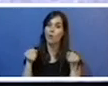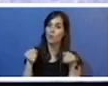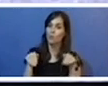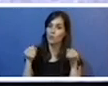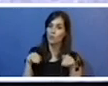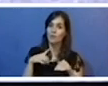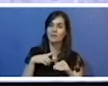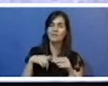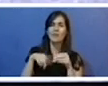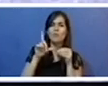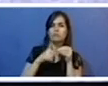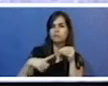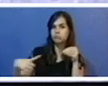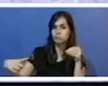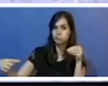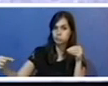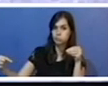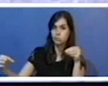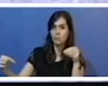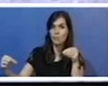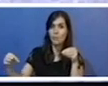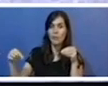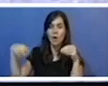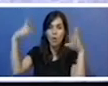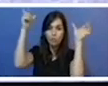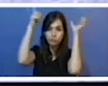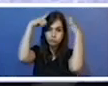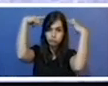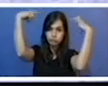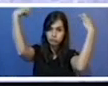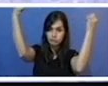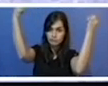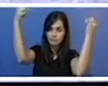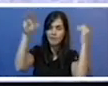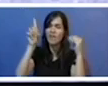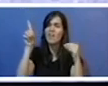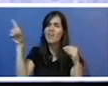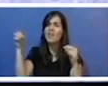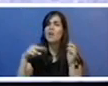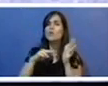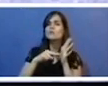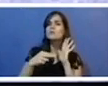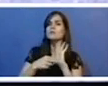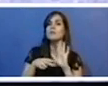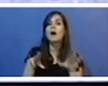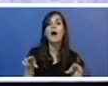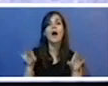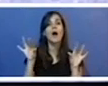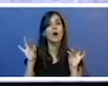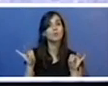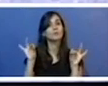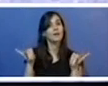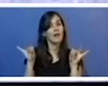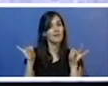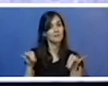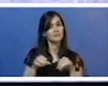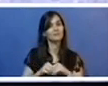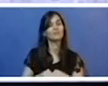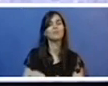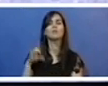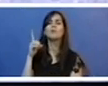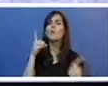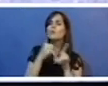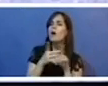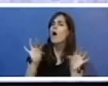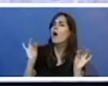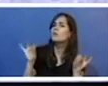uma cauda, uma pata traseira e orelhas bem longas. É um animal símbolo da Austrália, né? Ele pode ser encontrado na